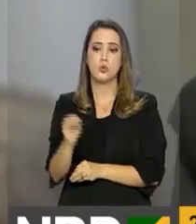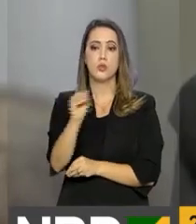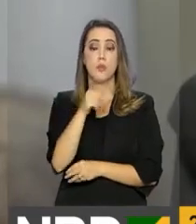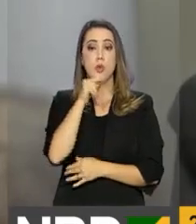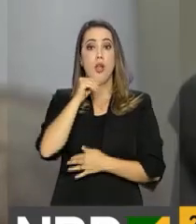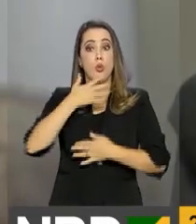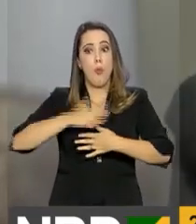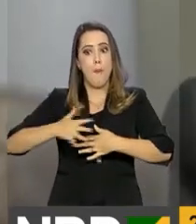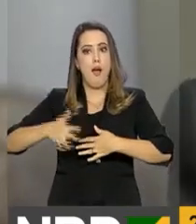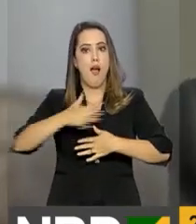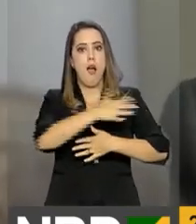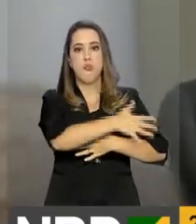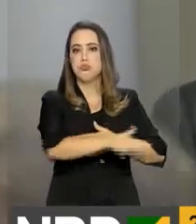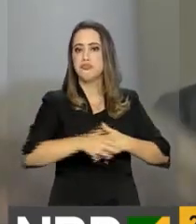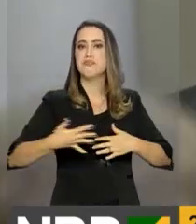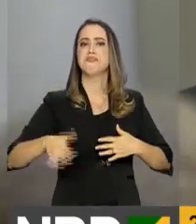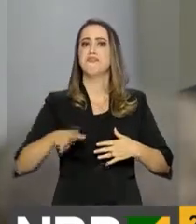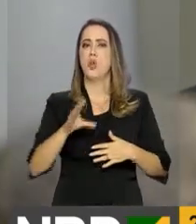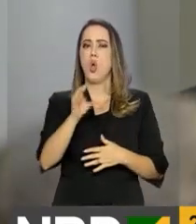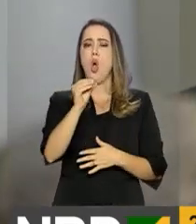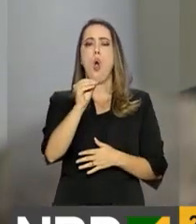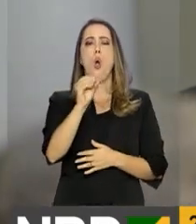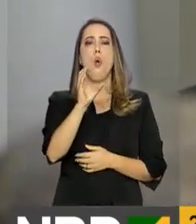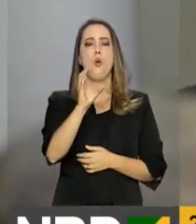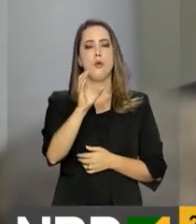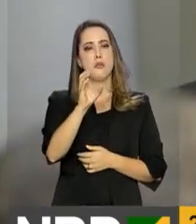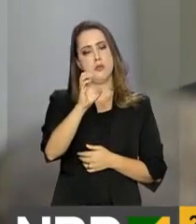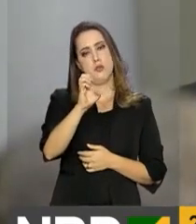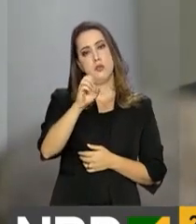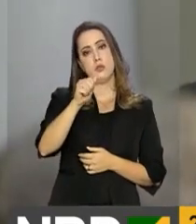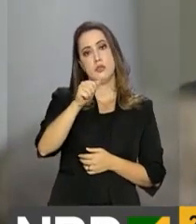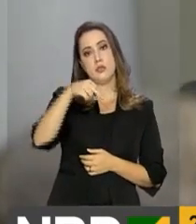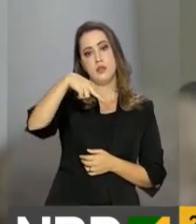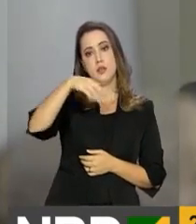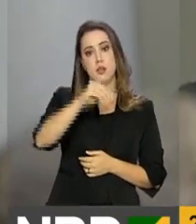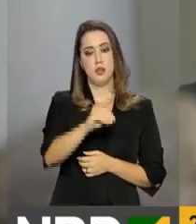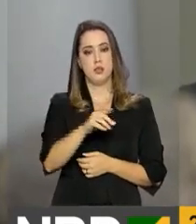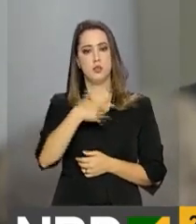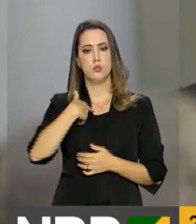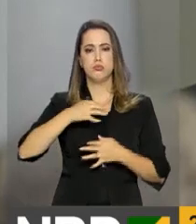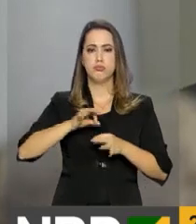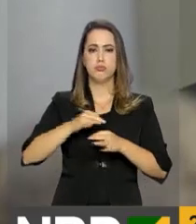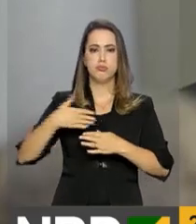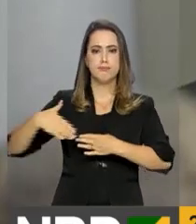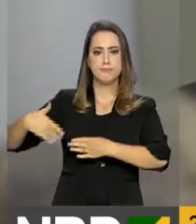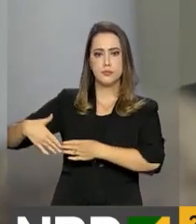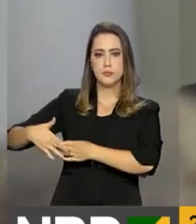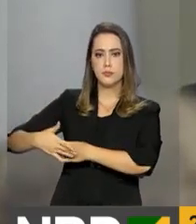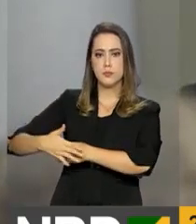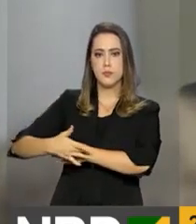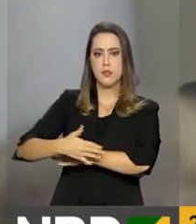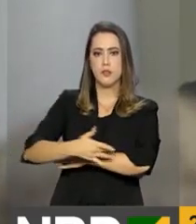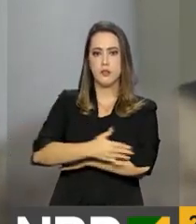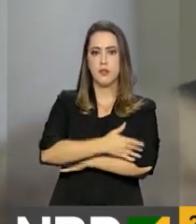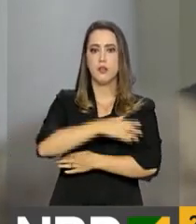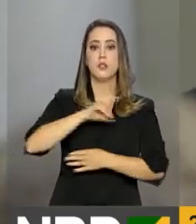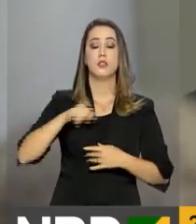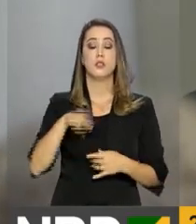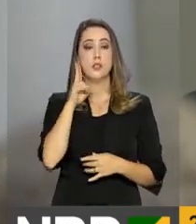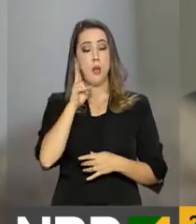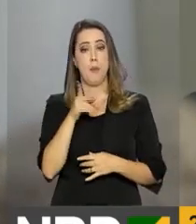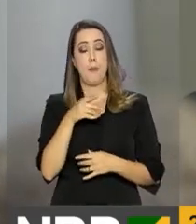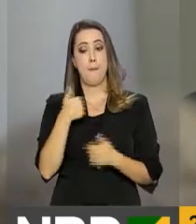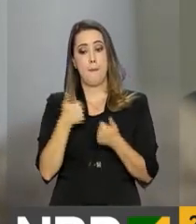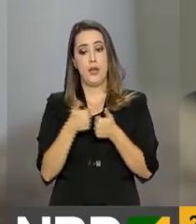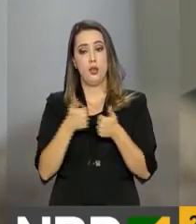oceanos. Boa parte, são milhões ou milhares, enfim, de quilômetros lá, né? Que onde